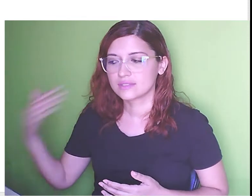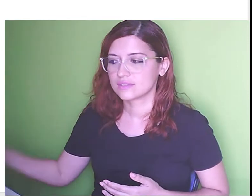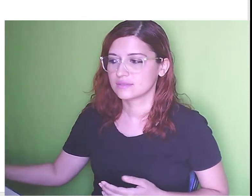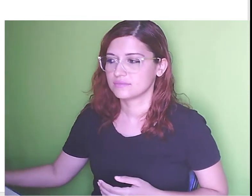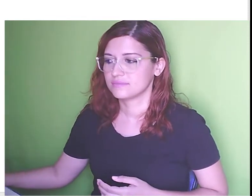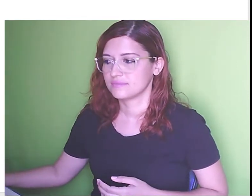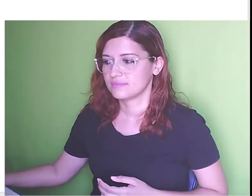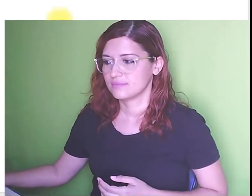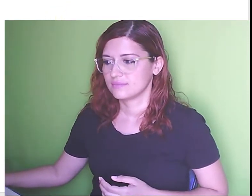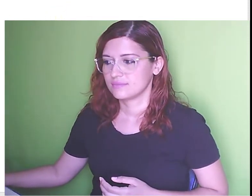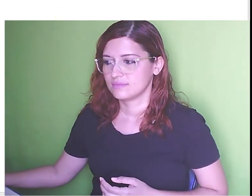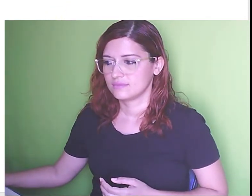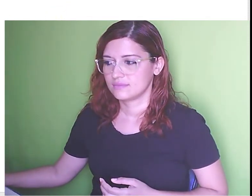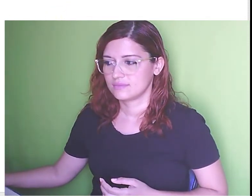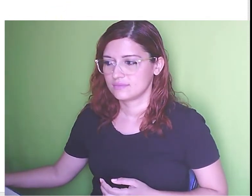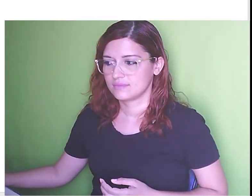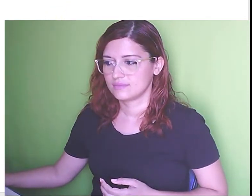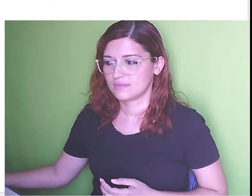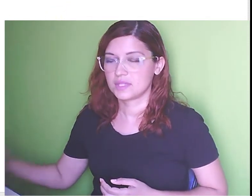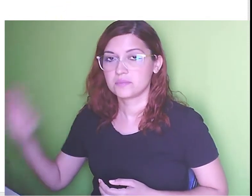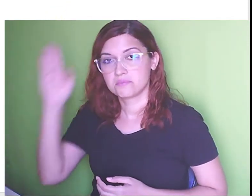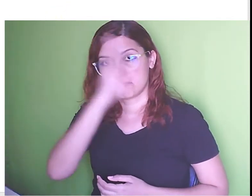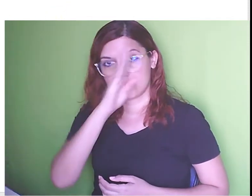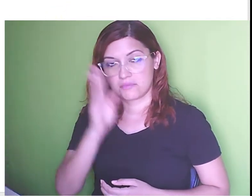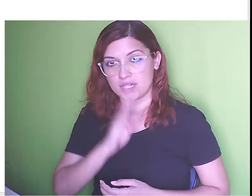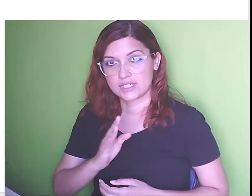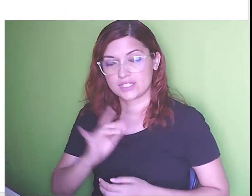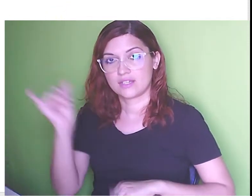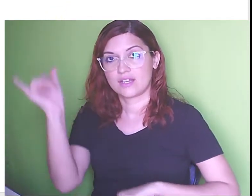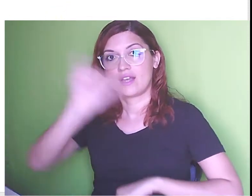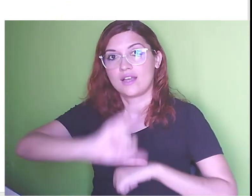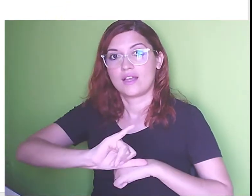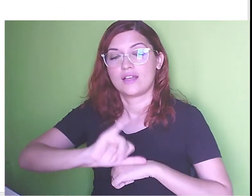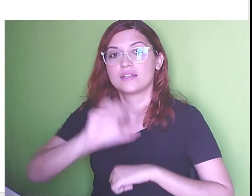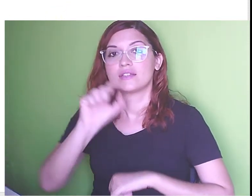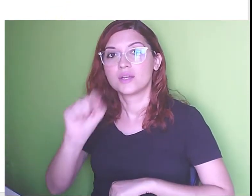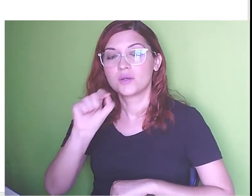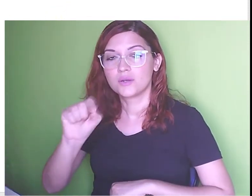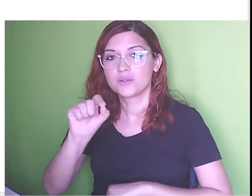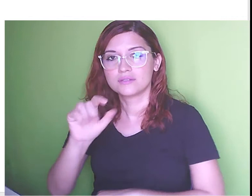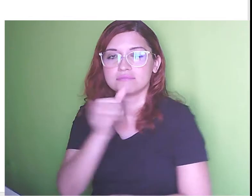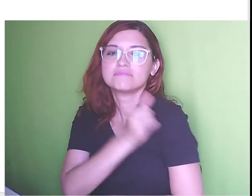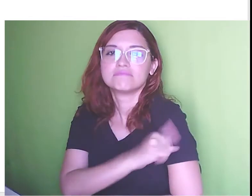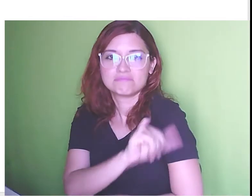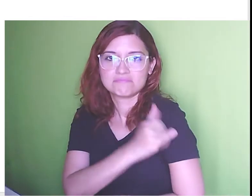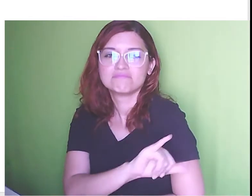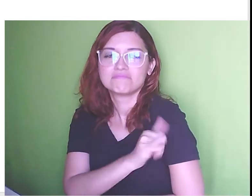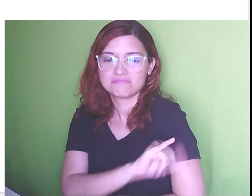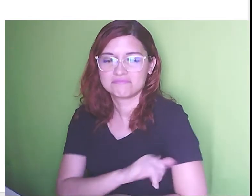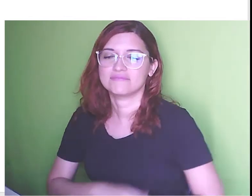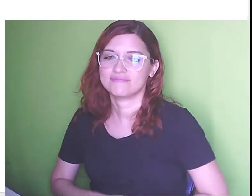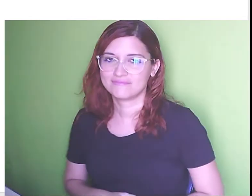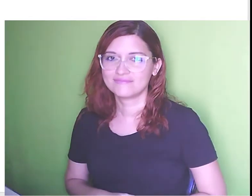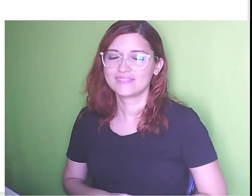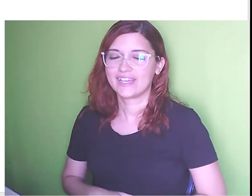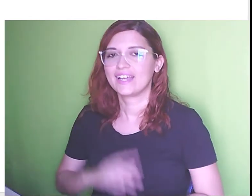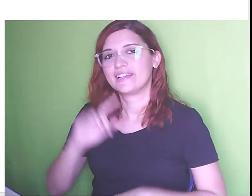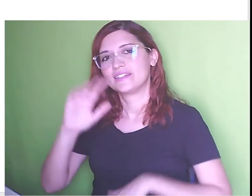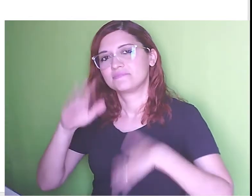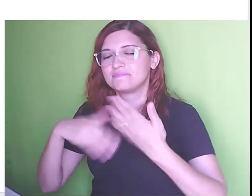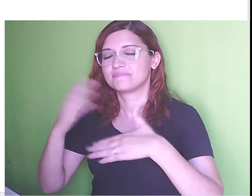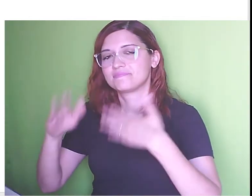que no passado a capital do Brasil ficava no Rio de Janeiro.